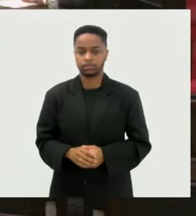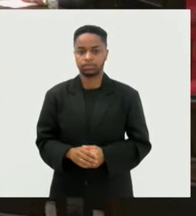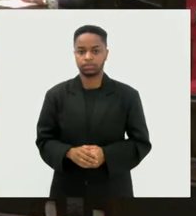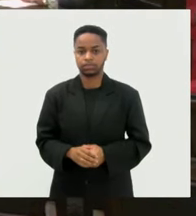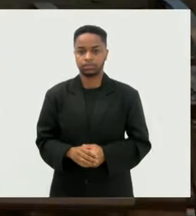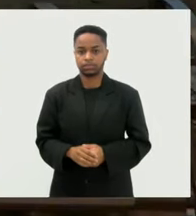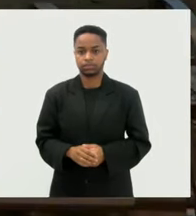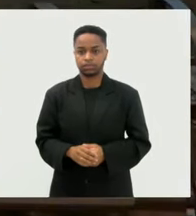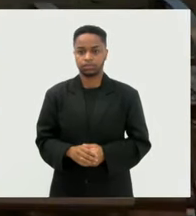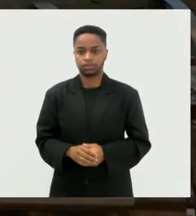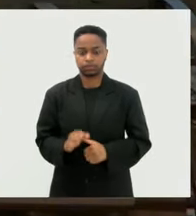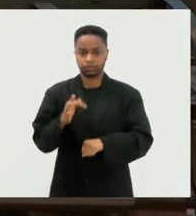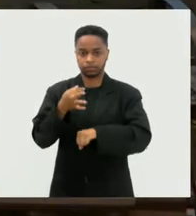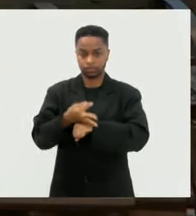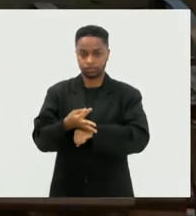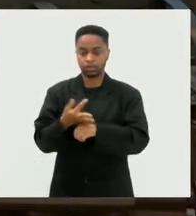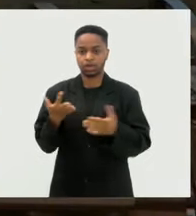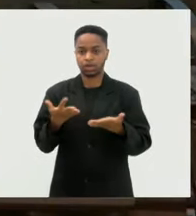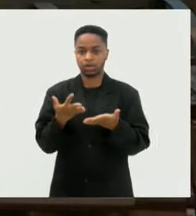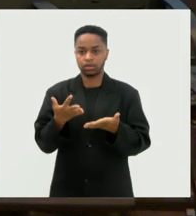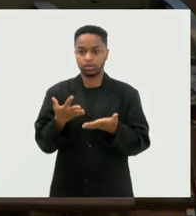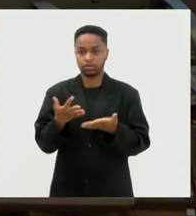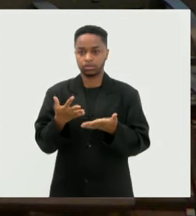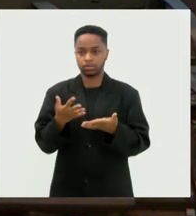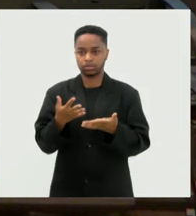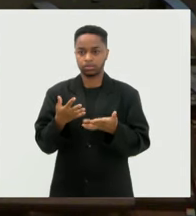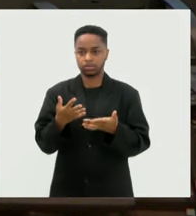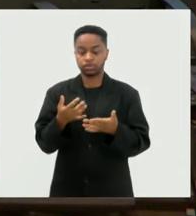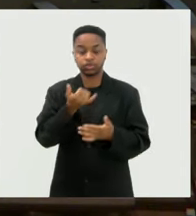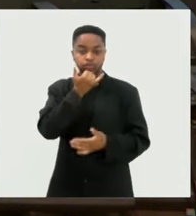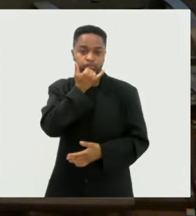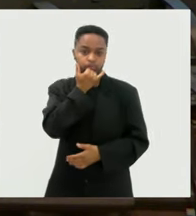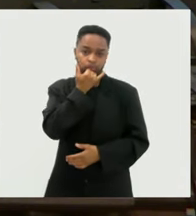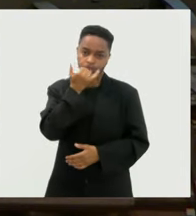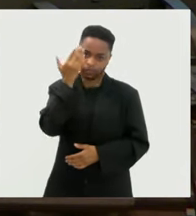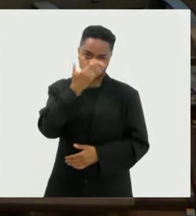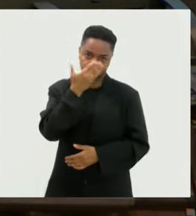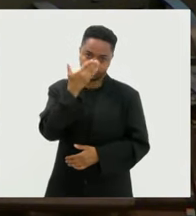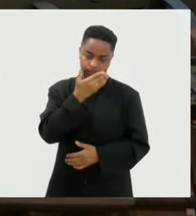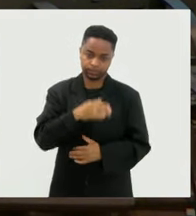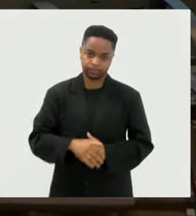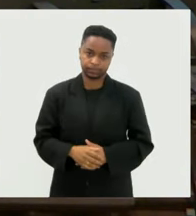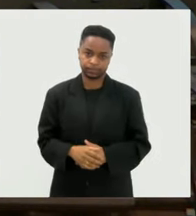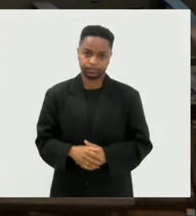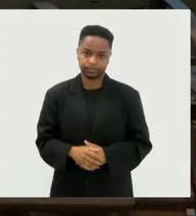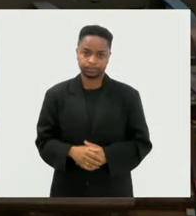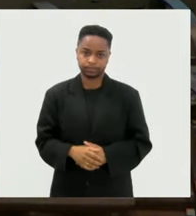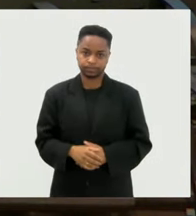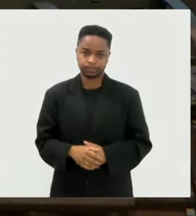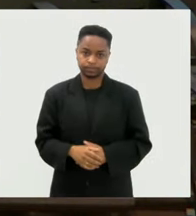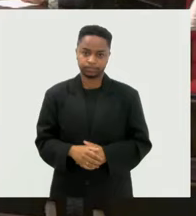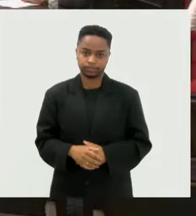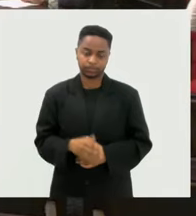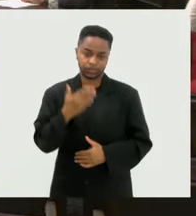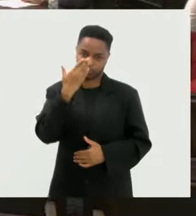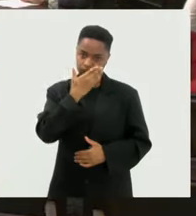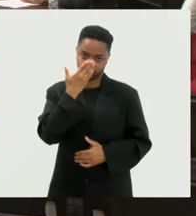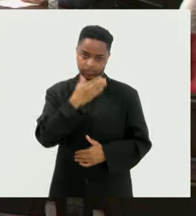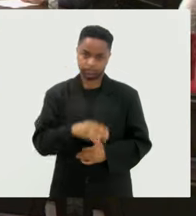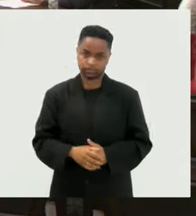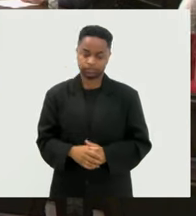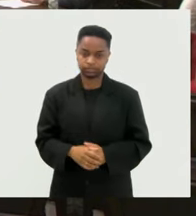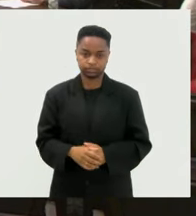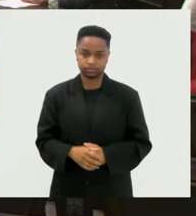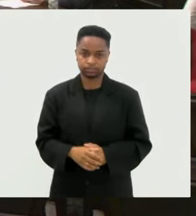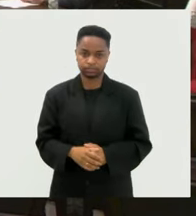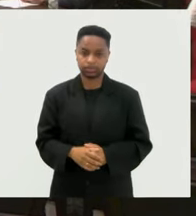Não se encontrando presente, próximo... Perdão, deputado Chico Machado, eu não lhe vi. É porque